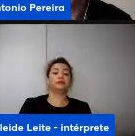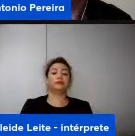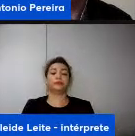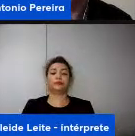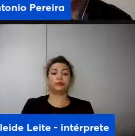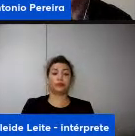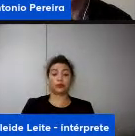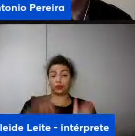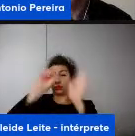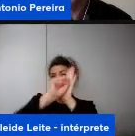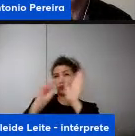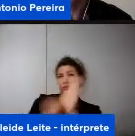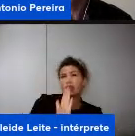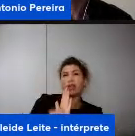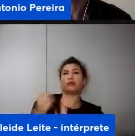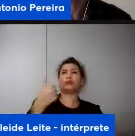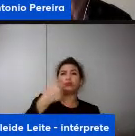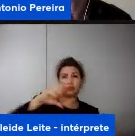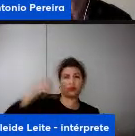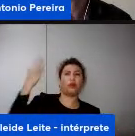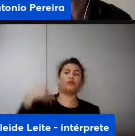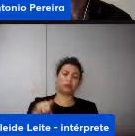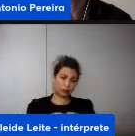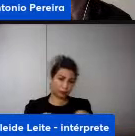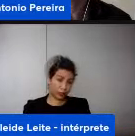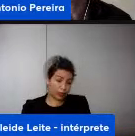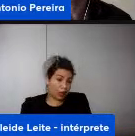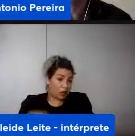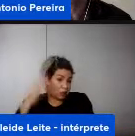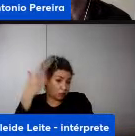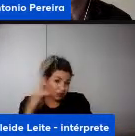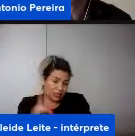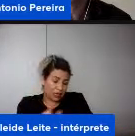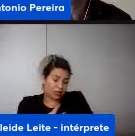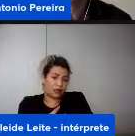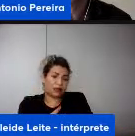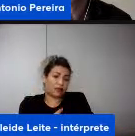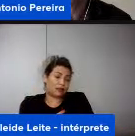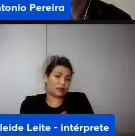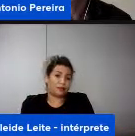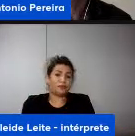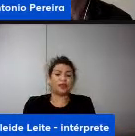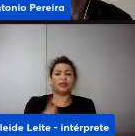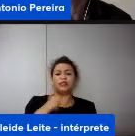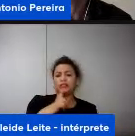no século XIX também. Eu não sei se vai dar para... Enfim, aqui tinha